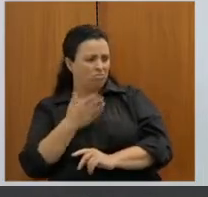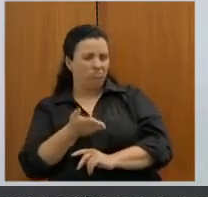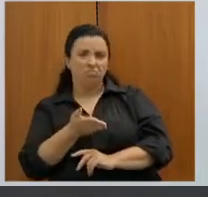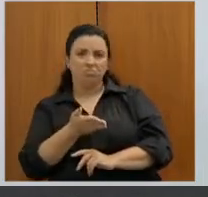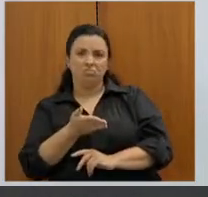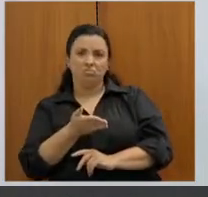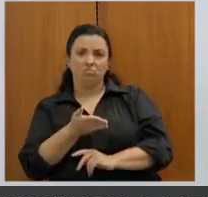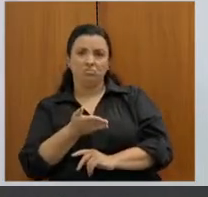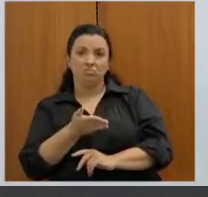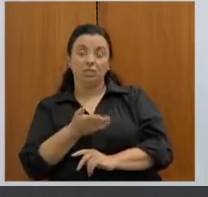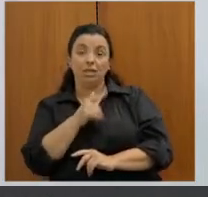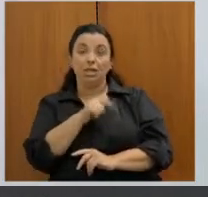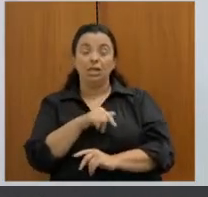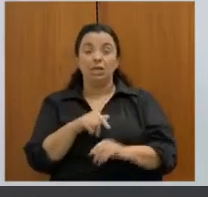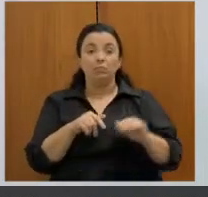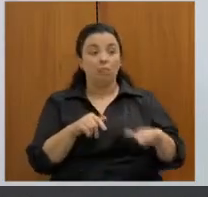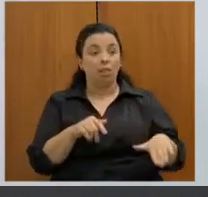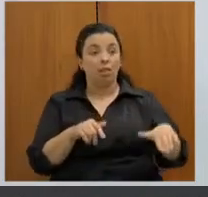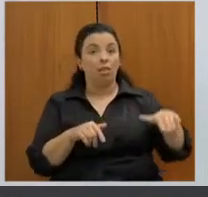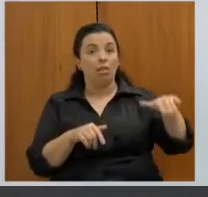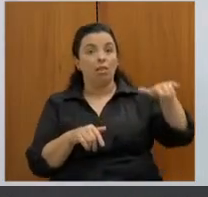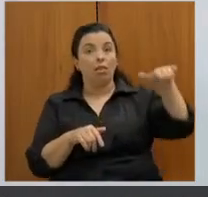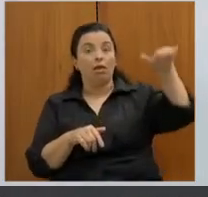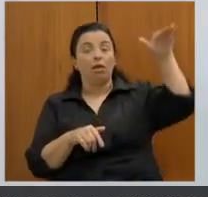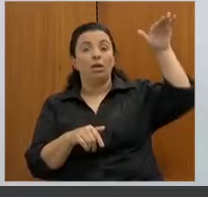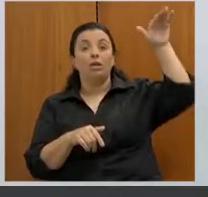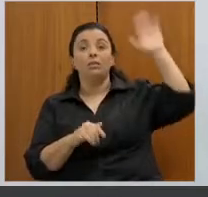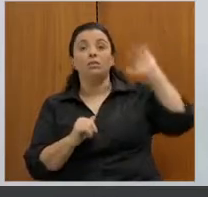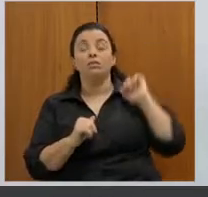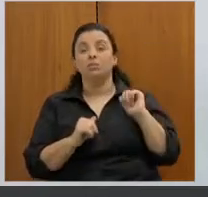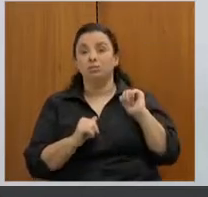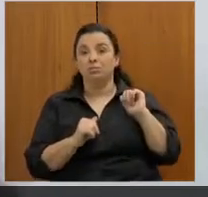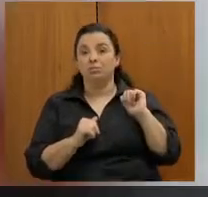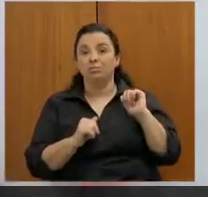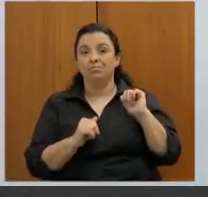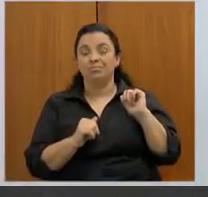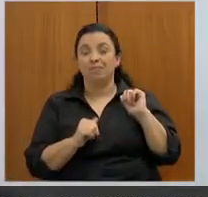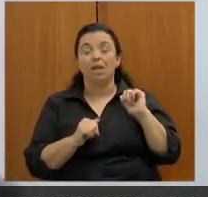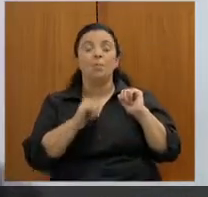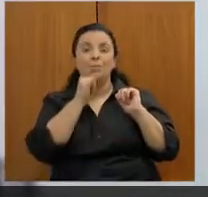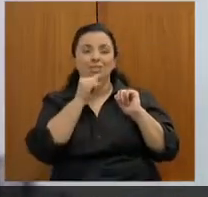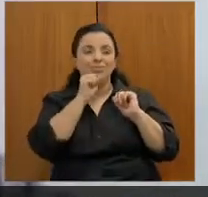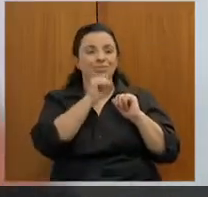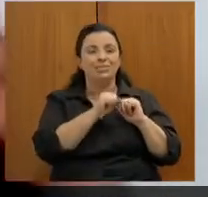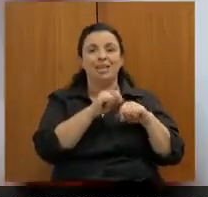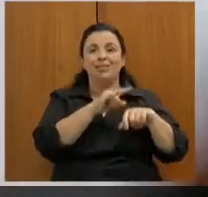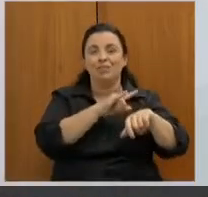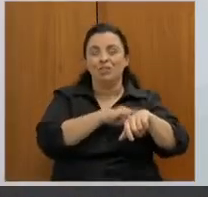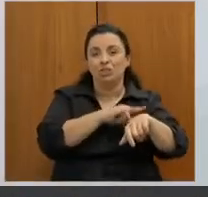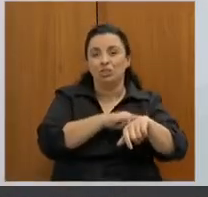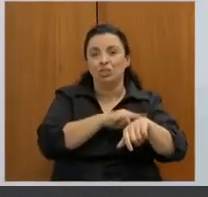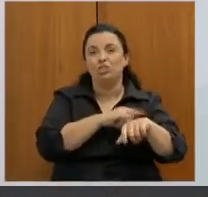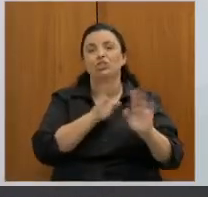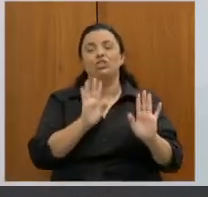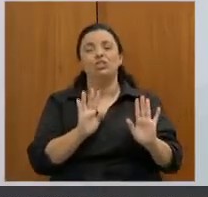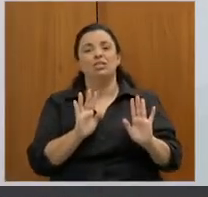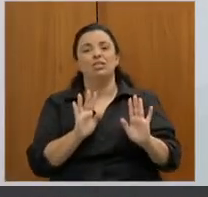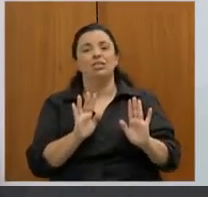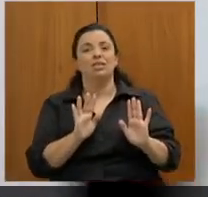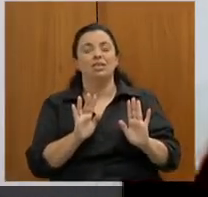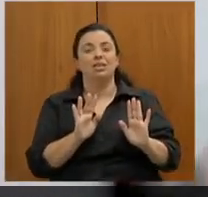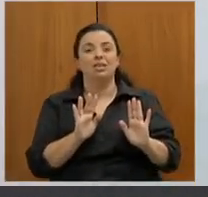ele parece assim né ele cresce é E aí se ele faz xixi toda vinculado